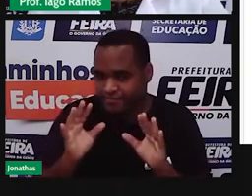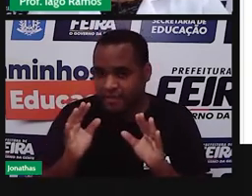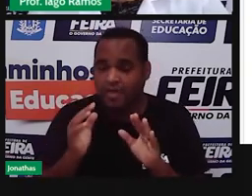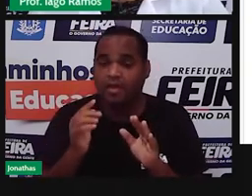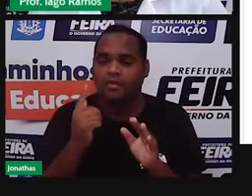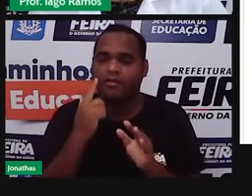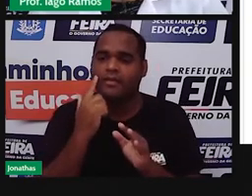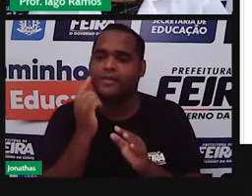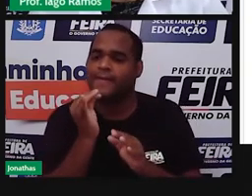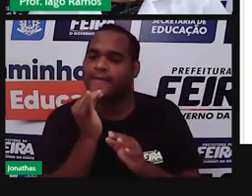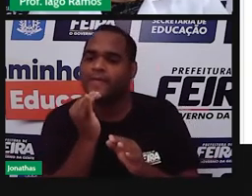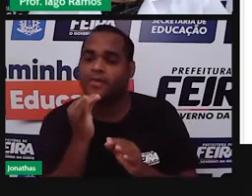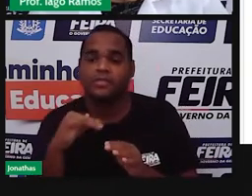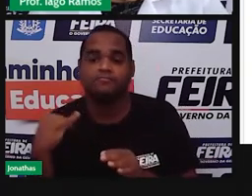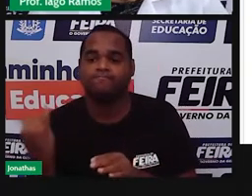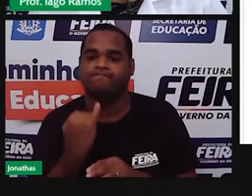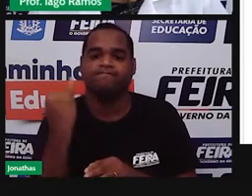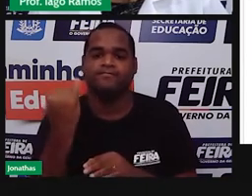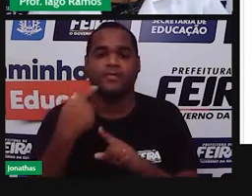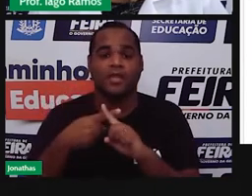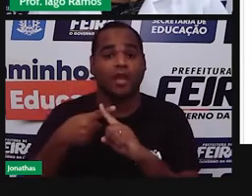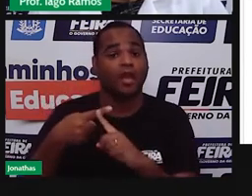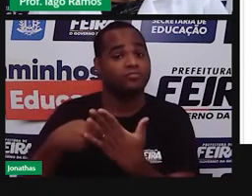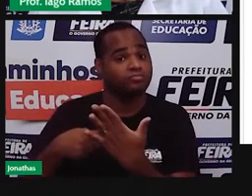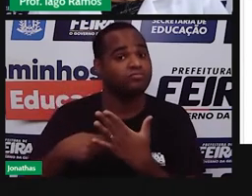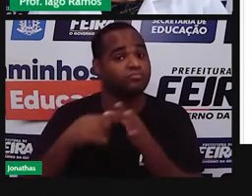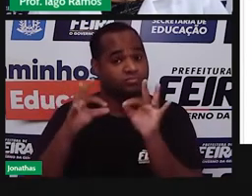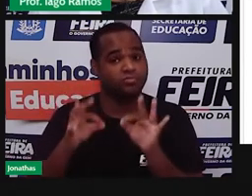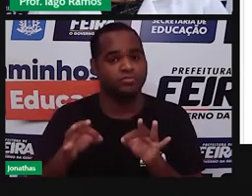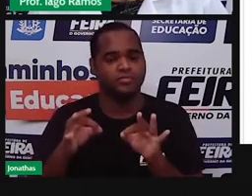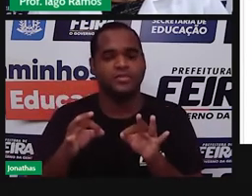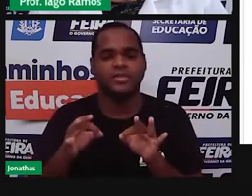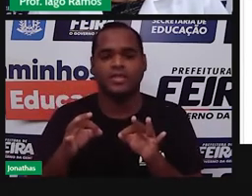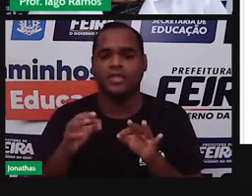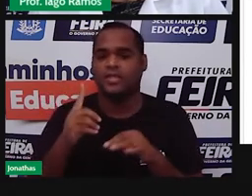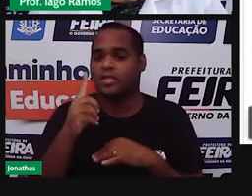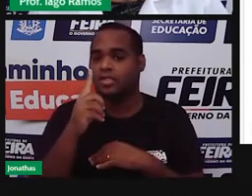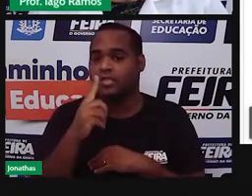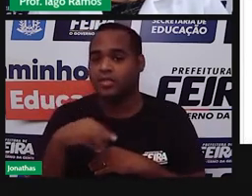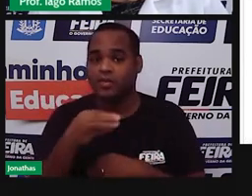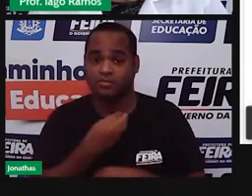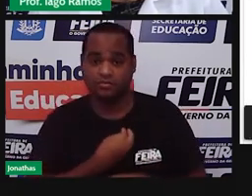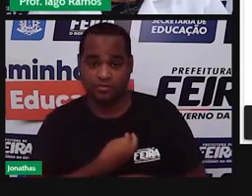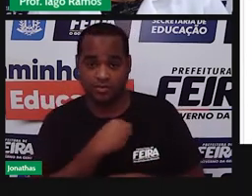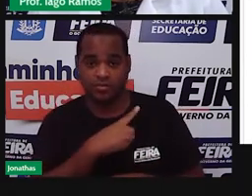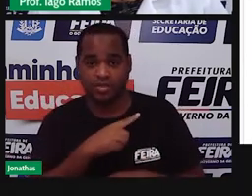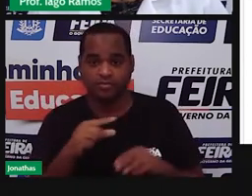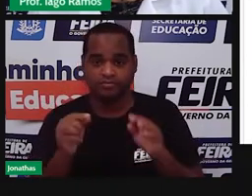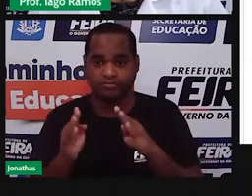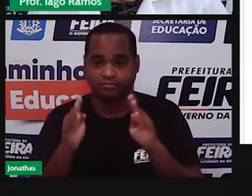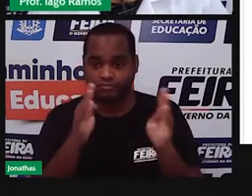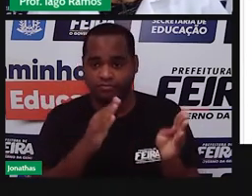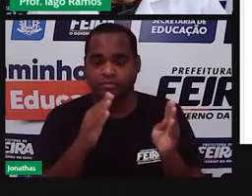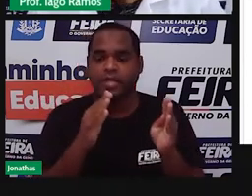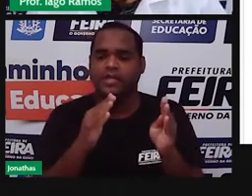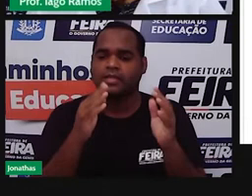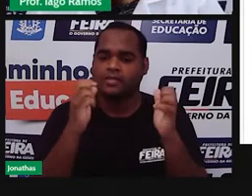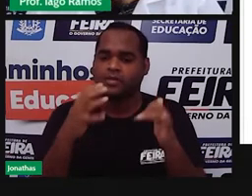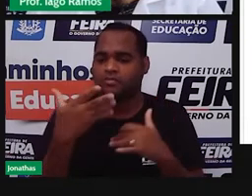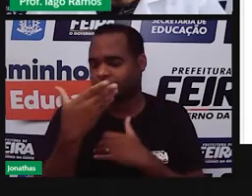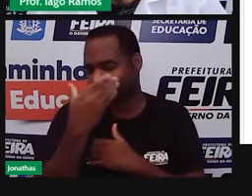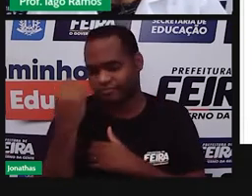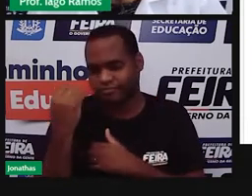Isso aqui é muito importante para a gente entender. E vamos colocar desse lado também, para a gente não